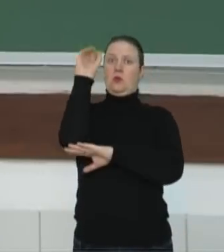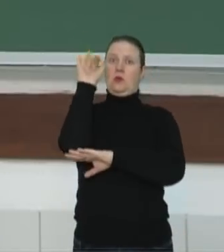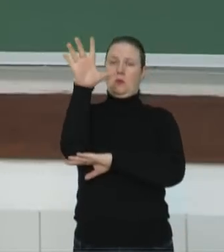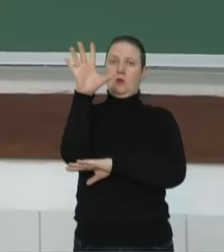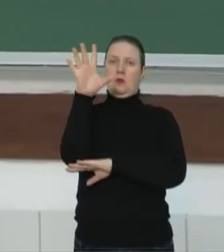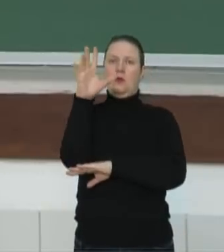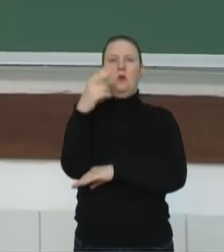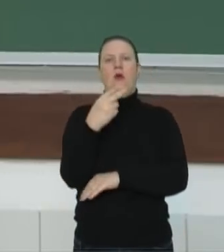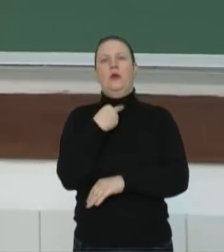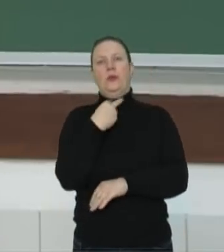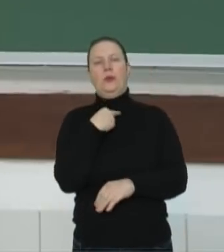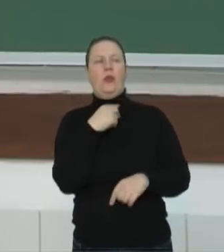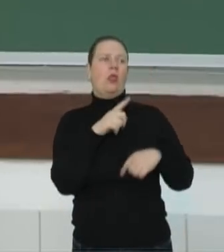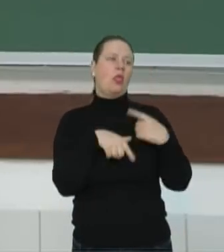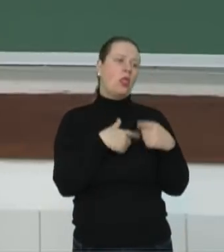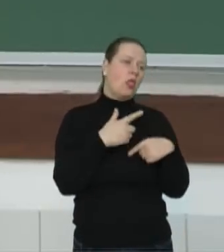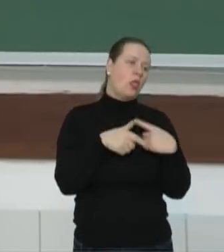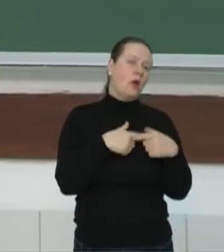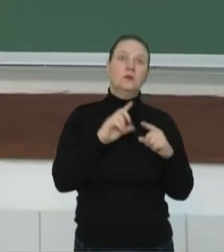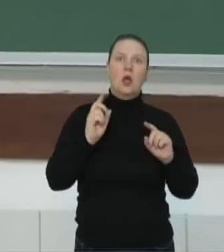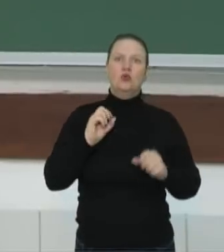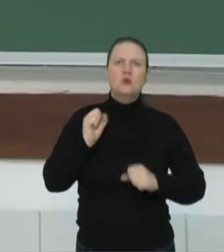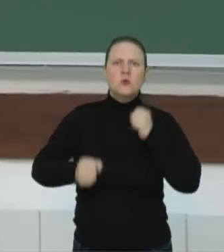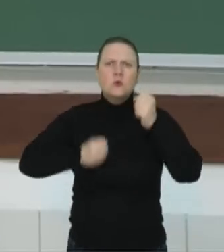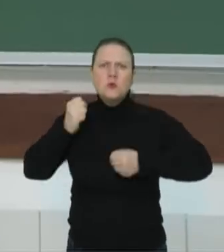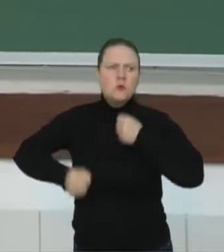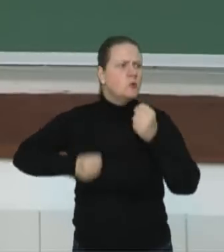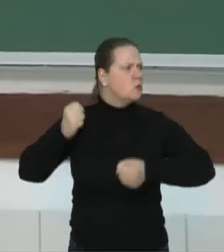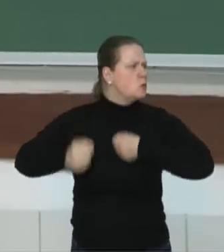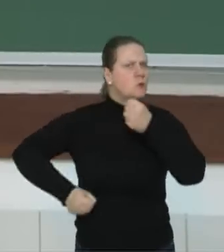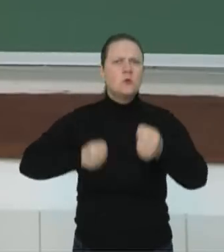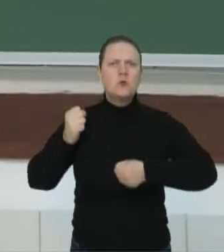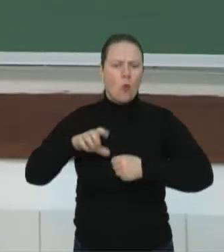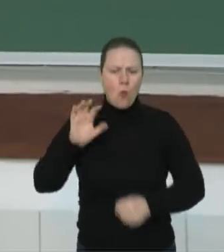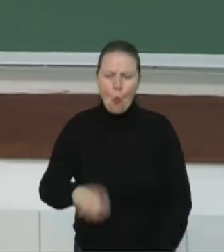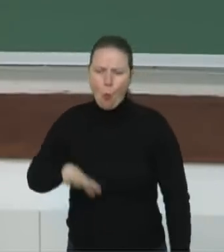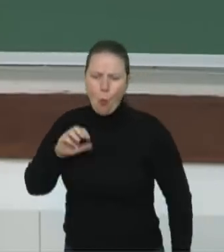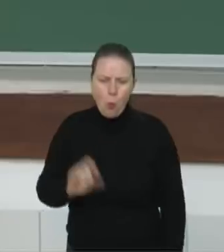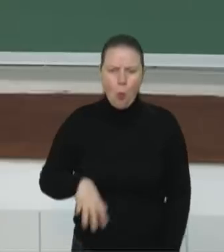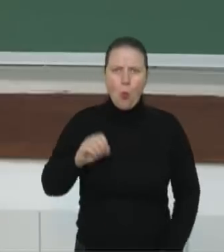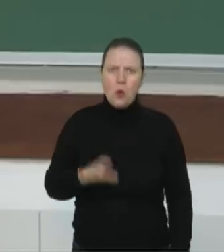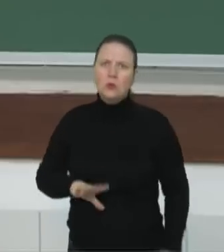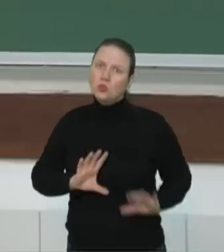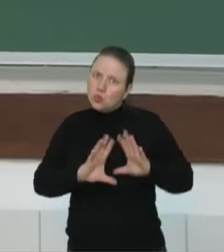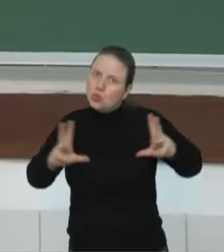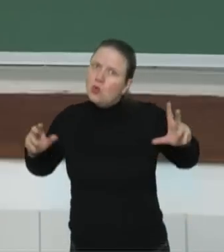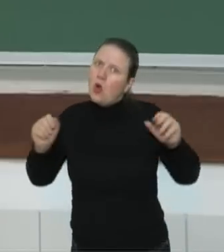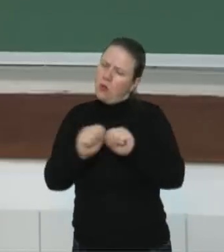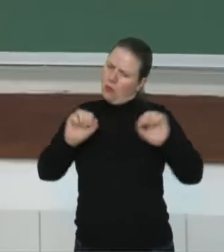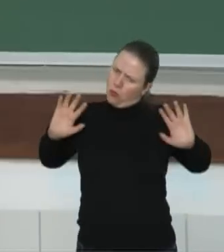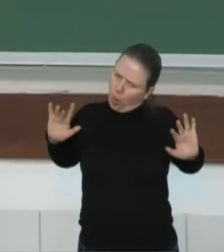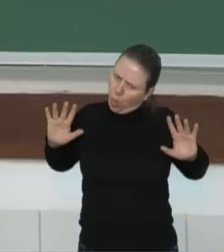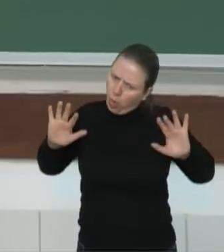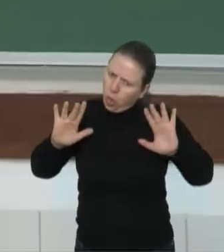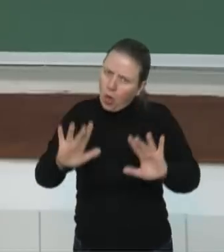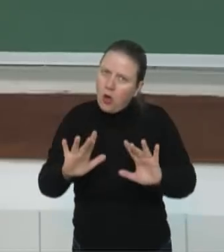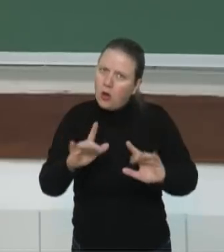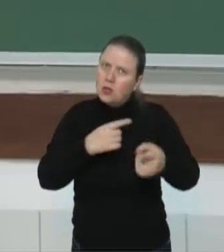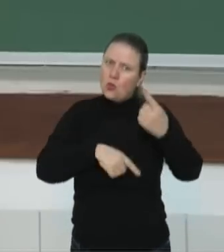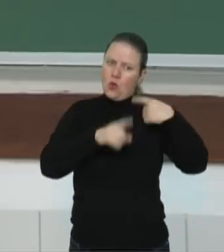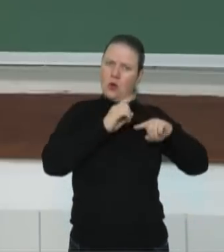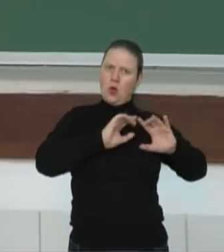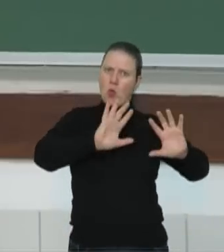muita enrolação, é correr o tempo todo, tá? Todo mundo ataca, todo mundo volta para